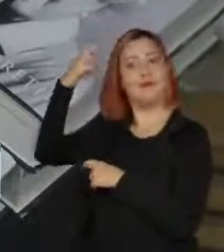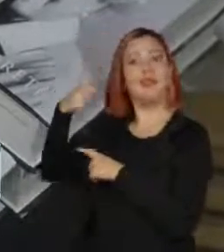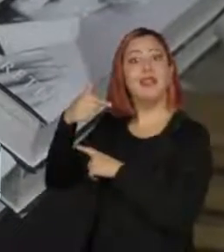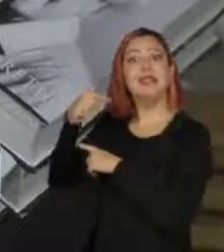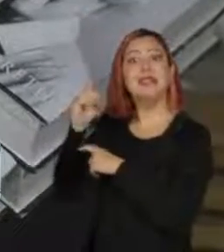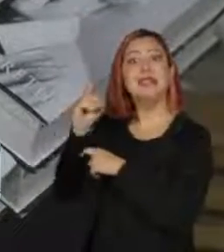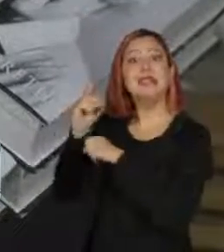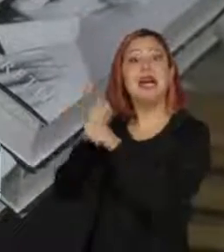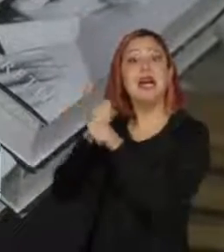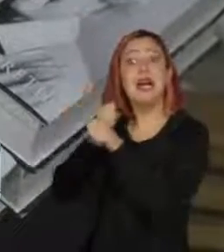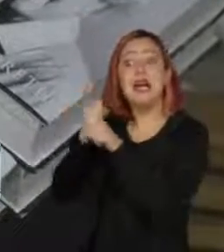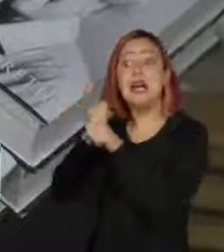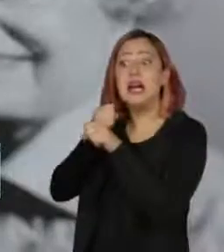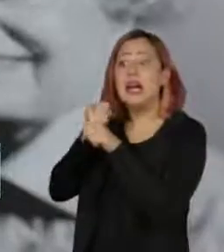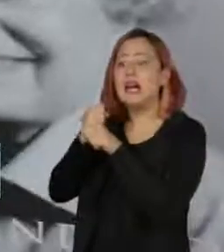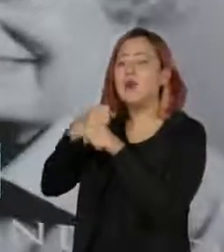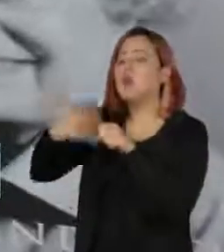e era considerada o alicerce da